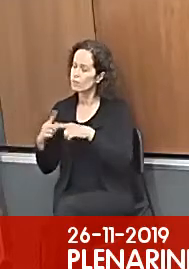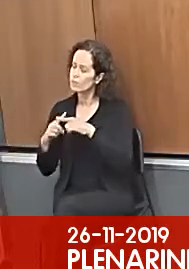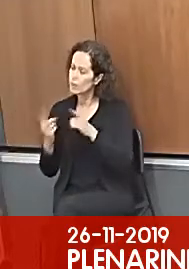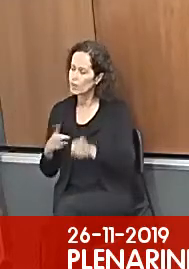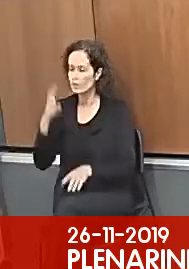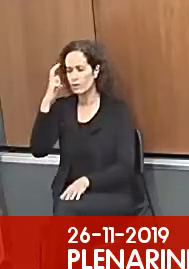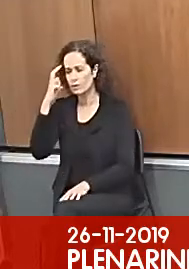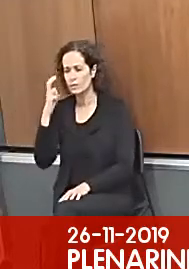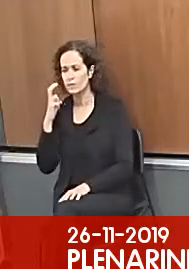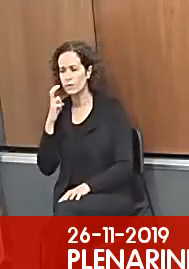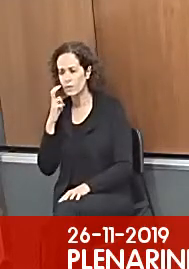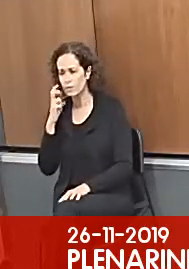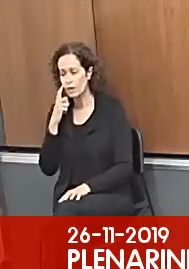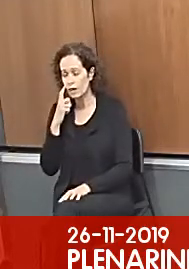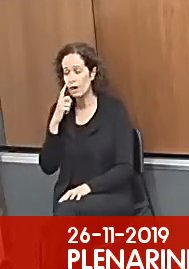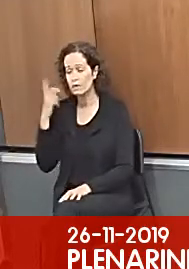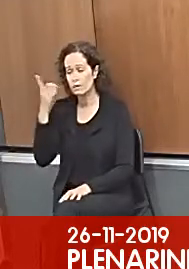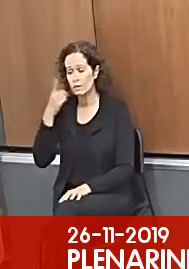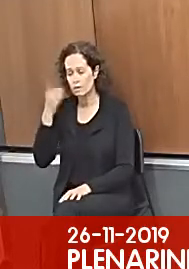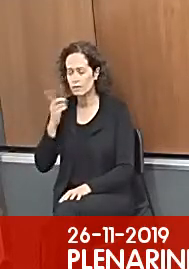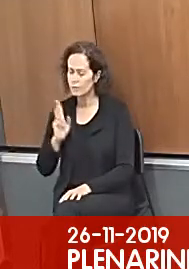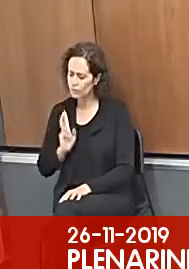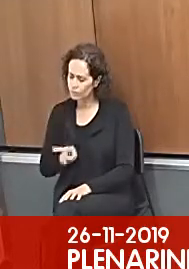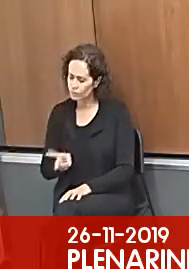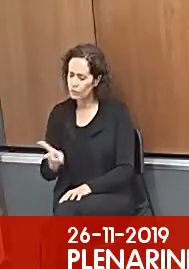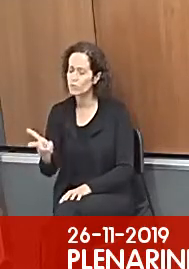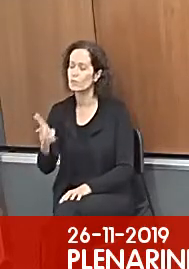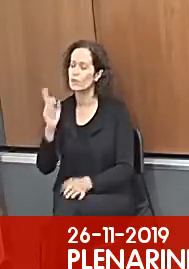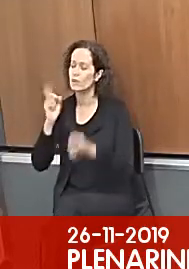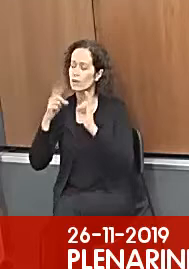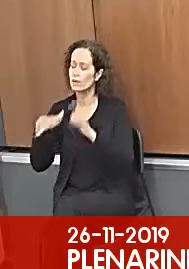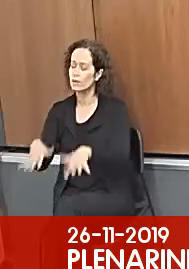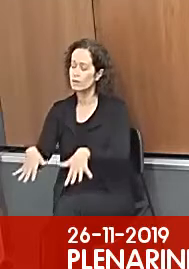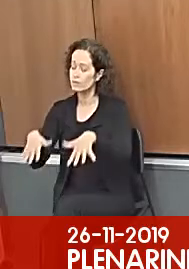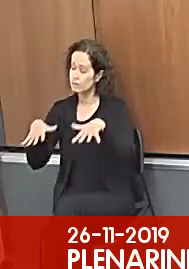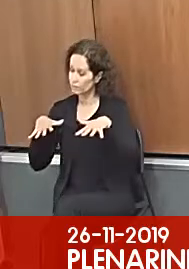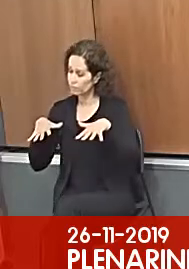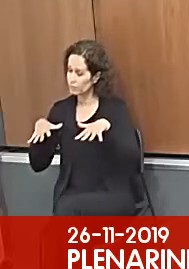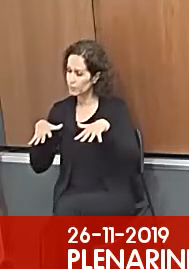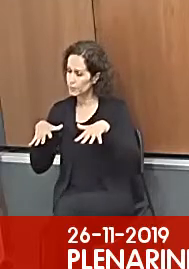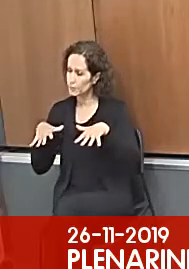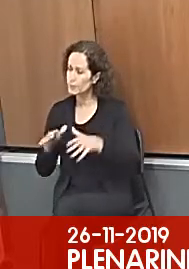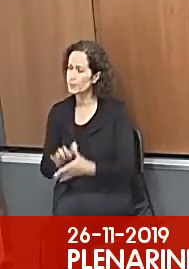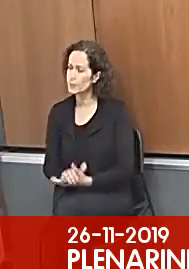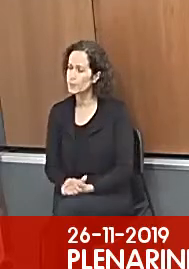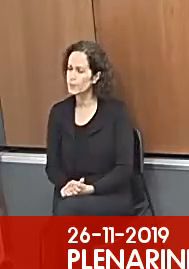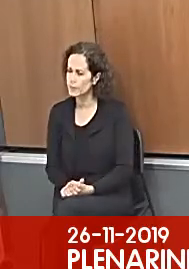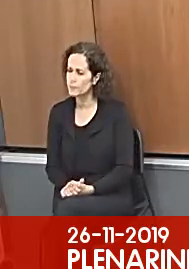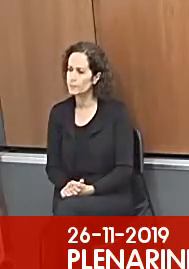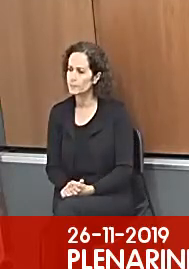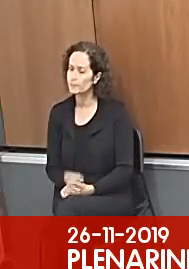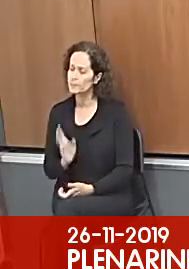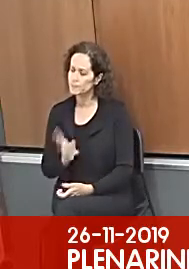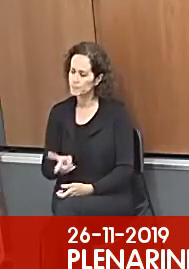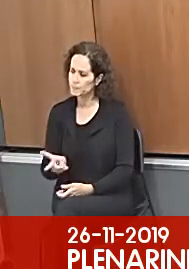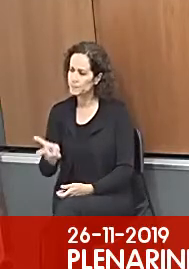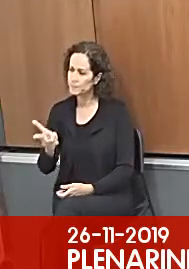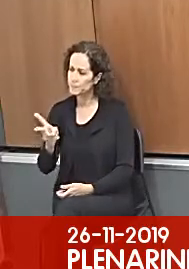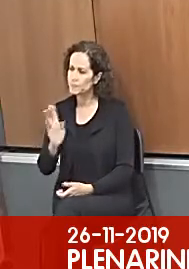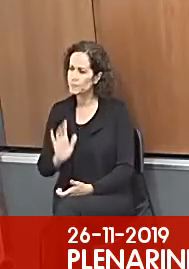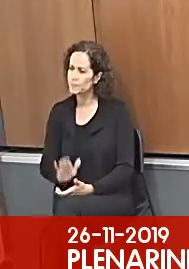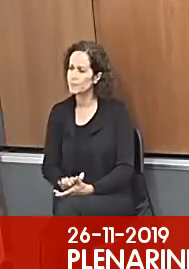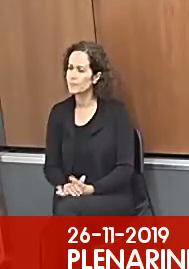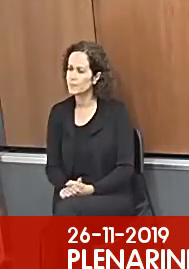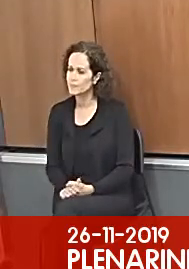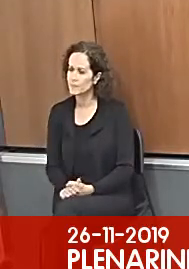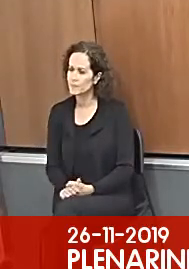Zé Guilherme, melhor do que ninguém, vai continuar conduzindo essa audiência pública. Você vai estar aqui